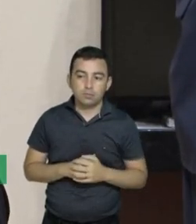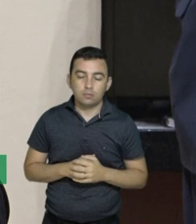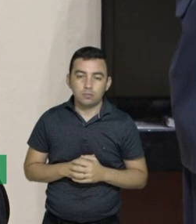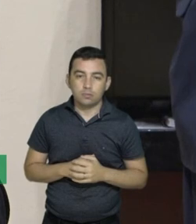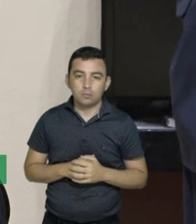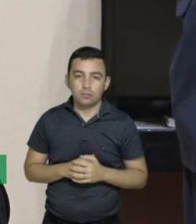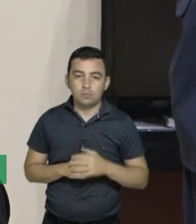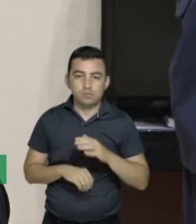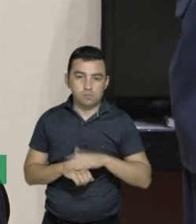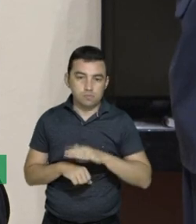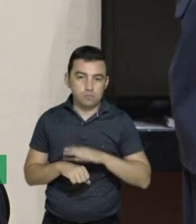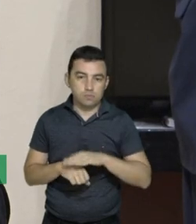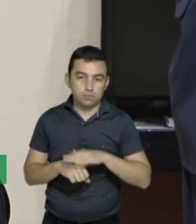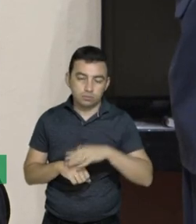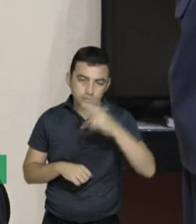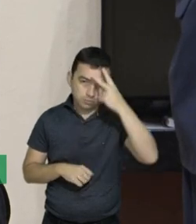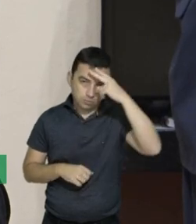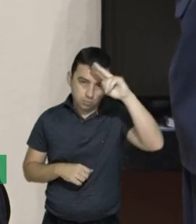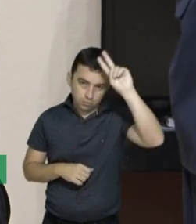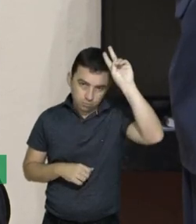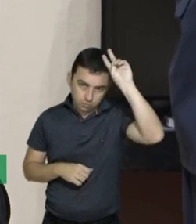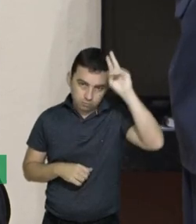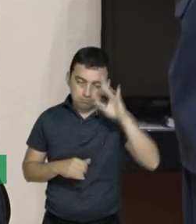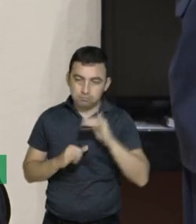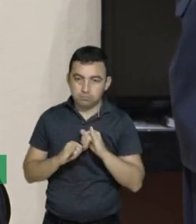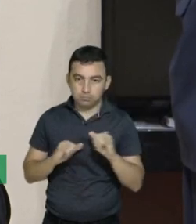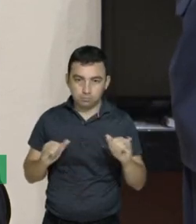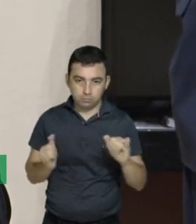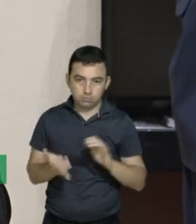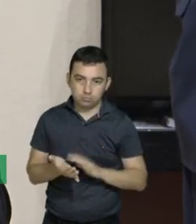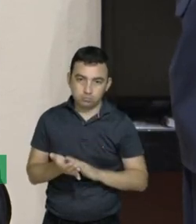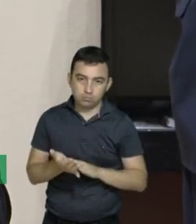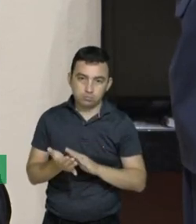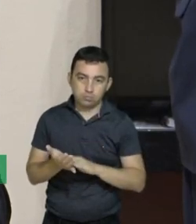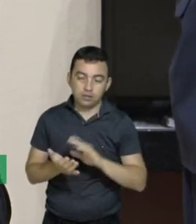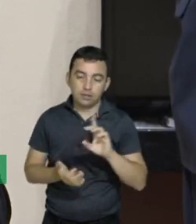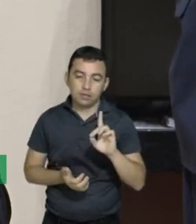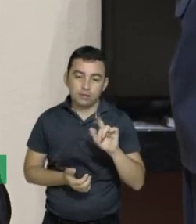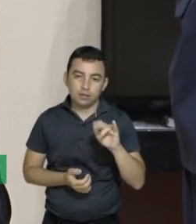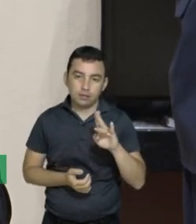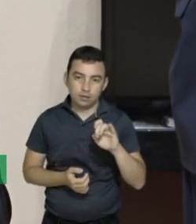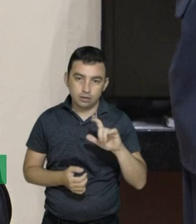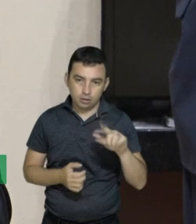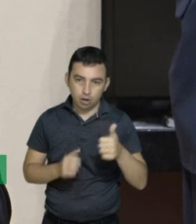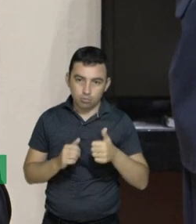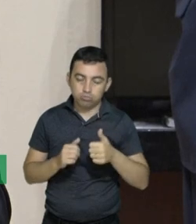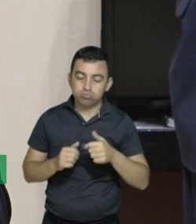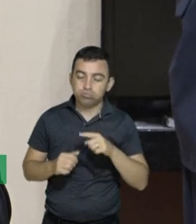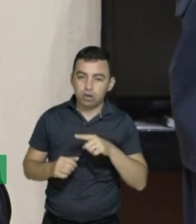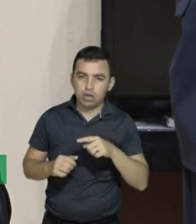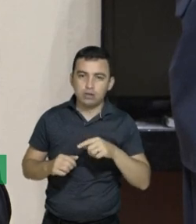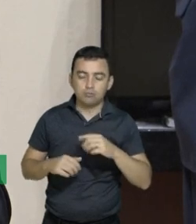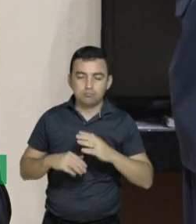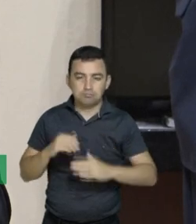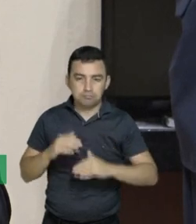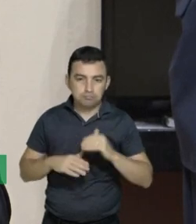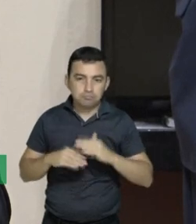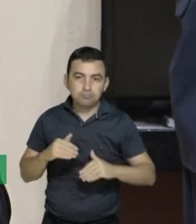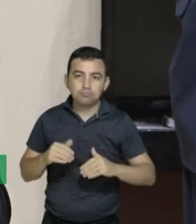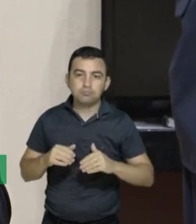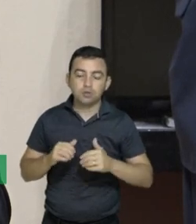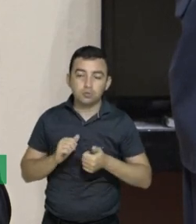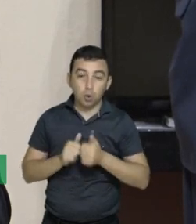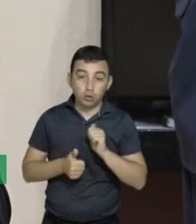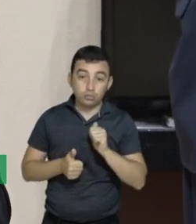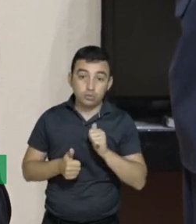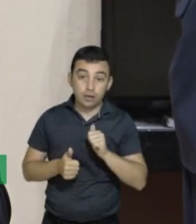a autoria Deputado Dr Vicente ficaram preso manifestando aplausos ao atleta Daniel Paço alto filho pela classificação para representar o